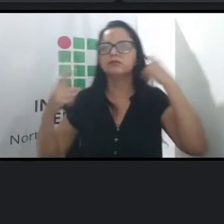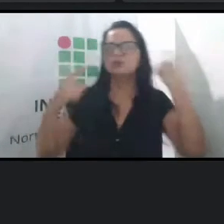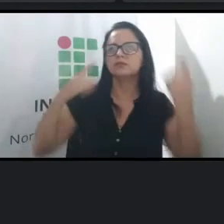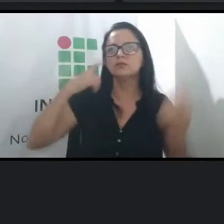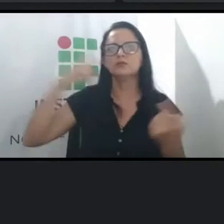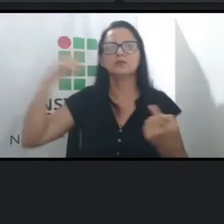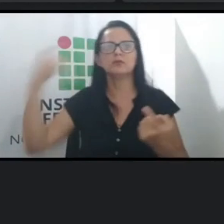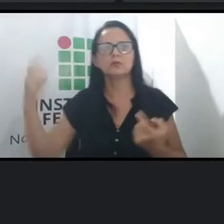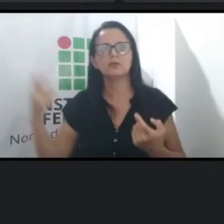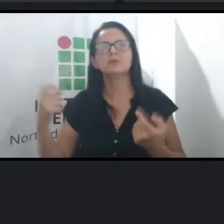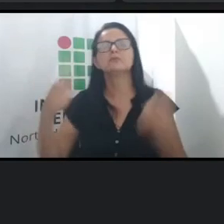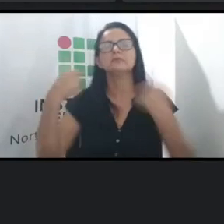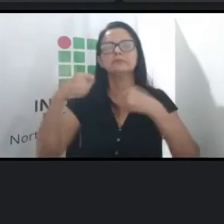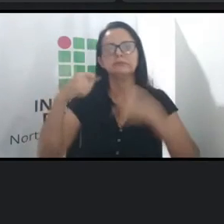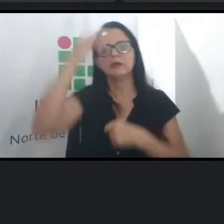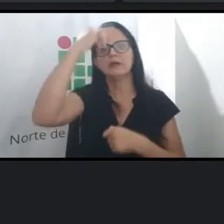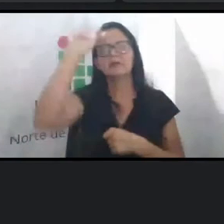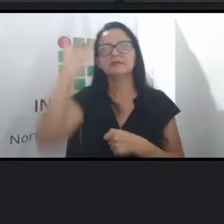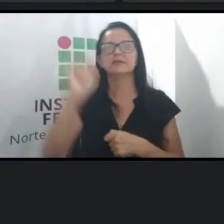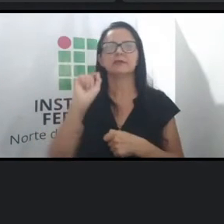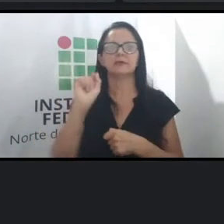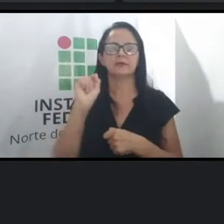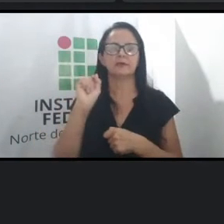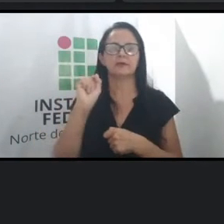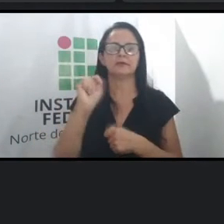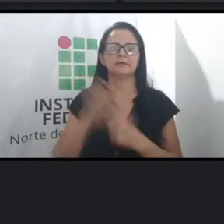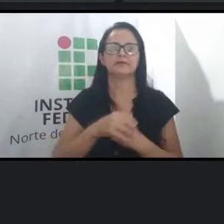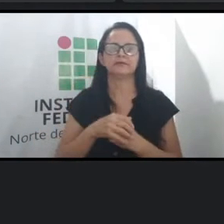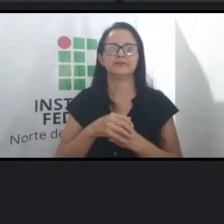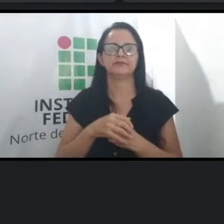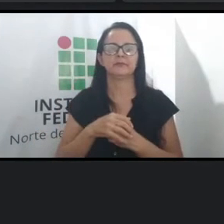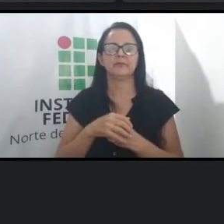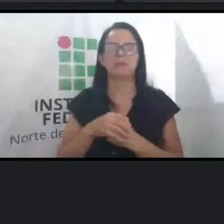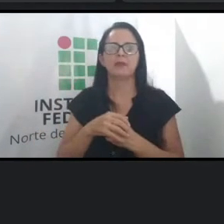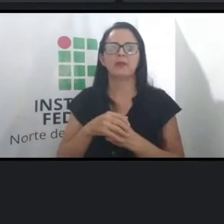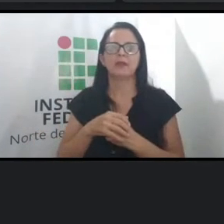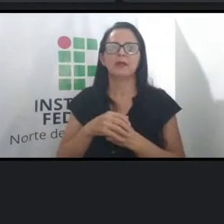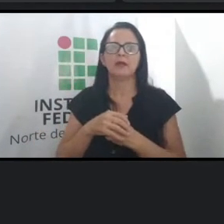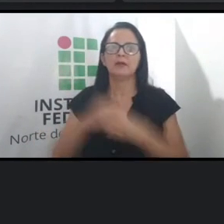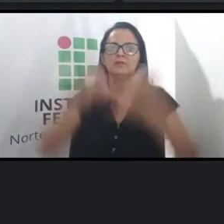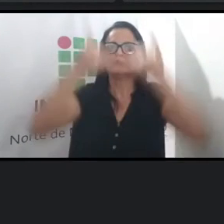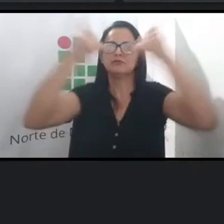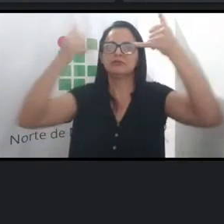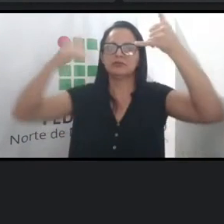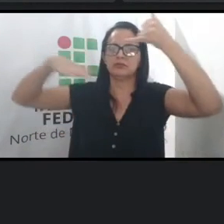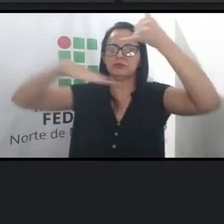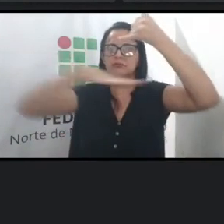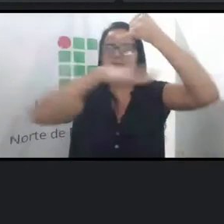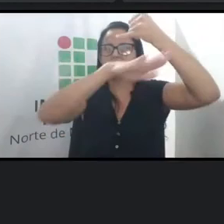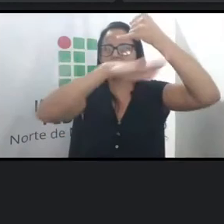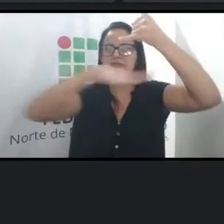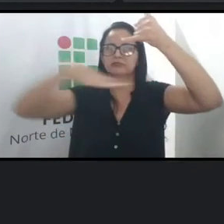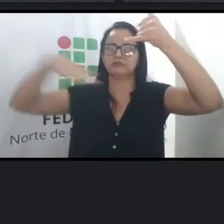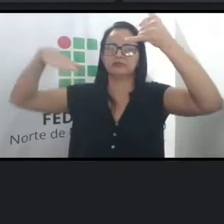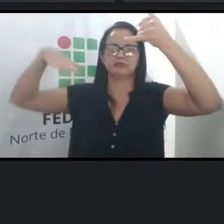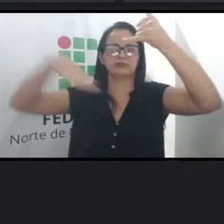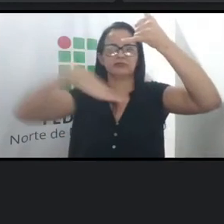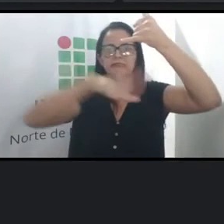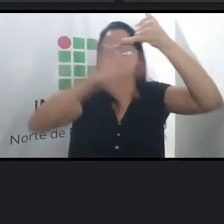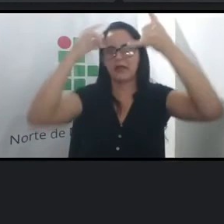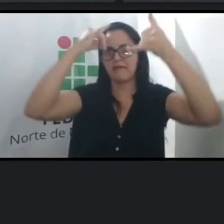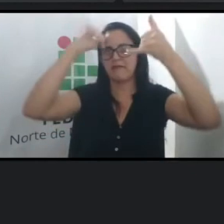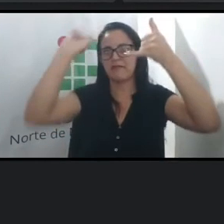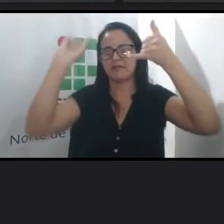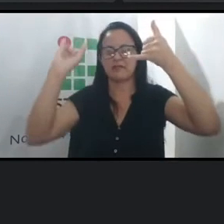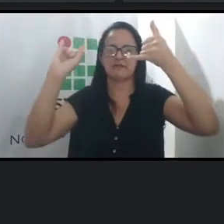Deve-se evitar o quê? Trafegar por debaixo dessa rede elétrica. Conforme já mencionado lá atrás, eu posso,